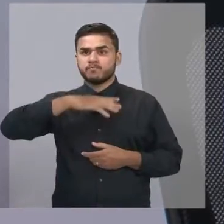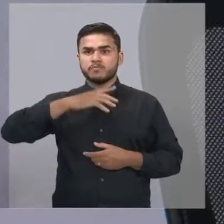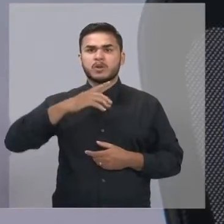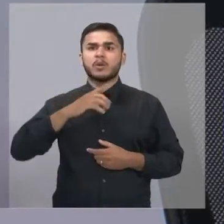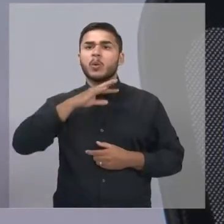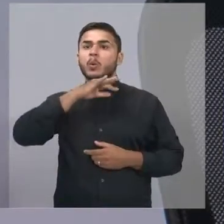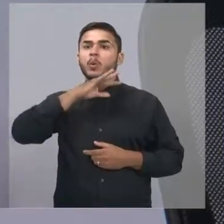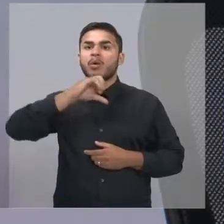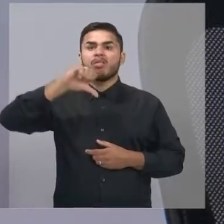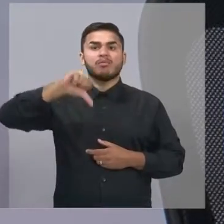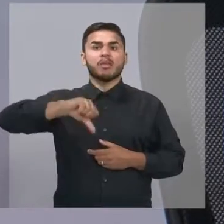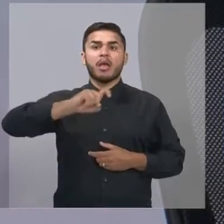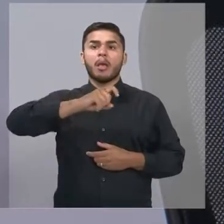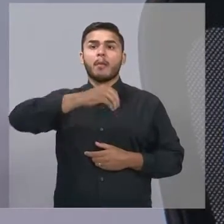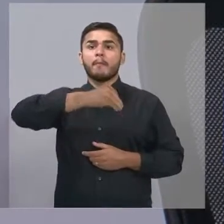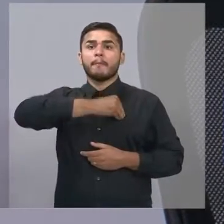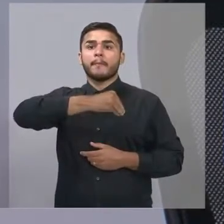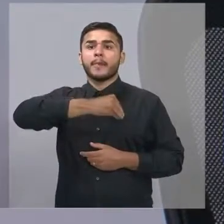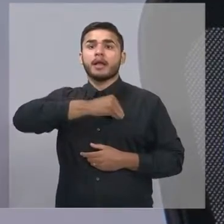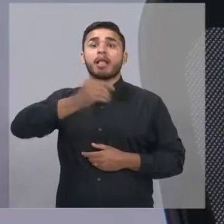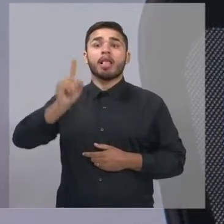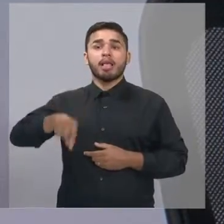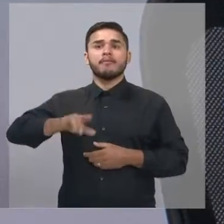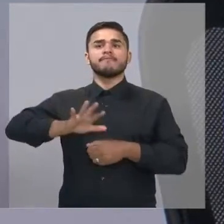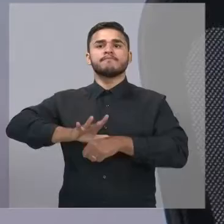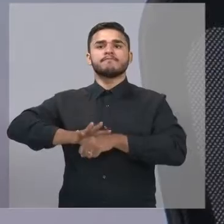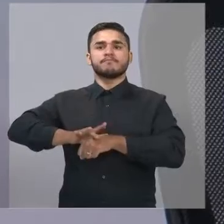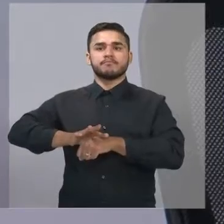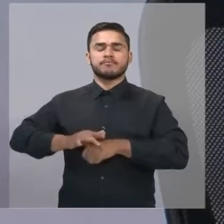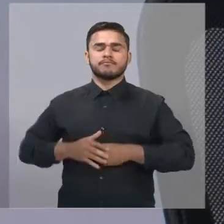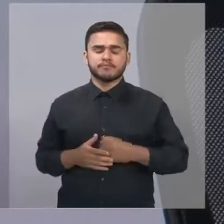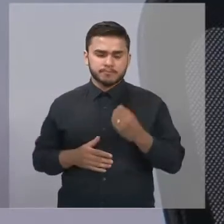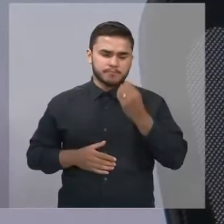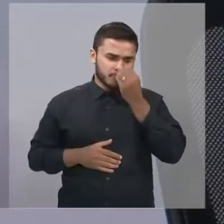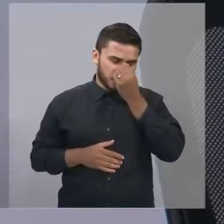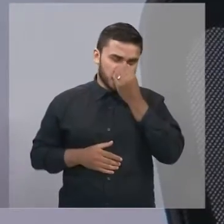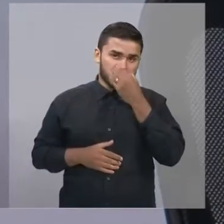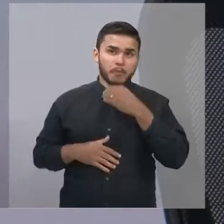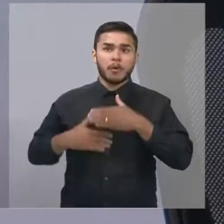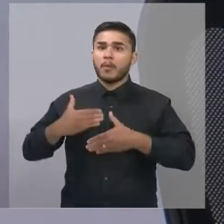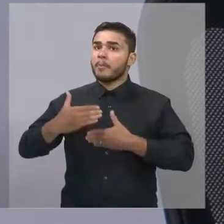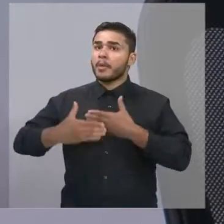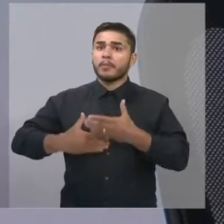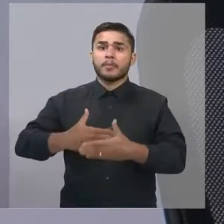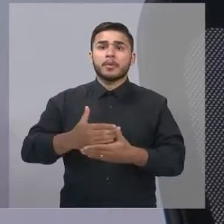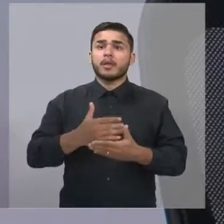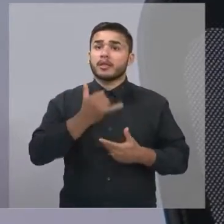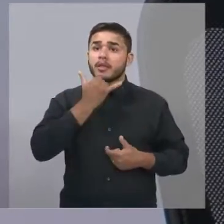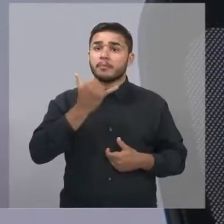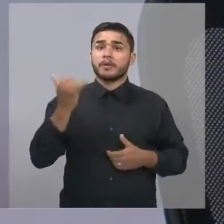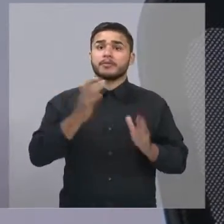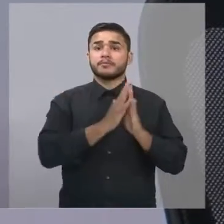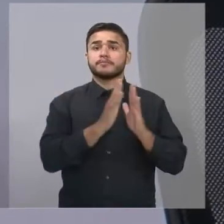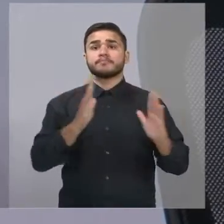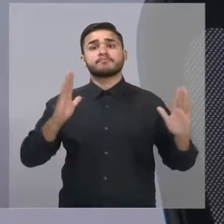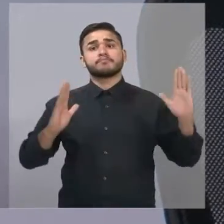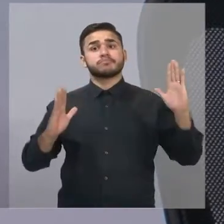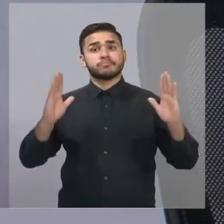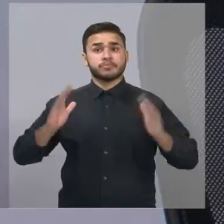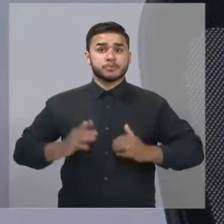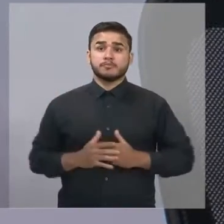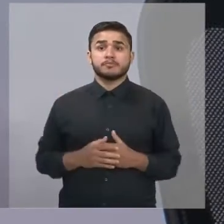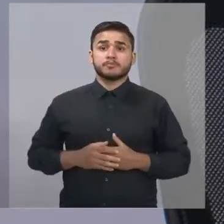grande mal, como um grande pecado, como inclusive uma doença. E depois se retoma e vai dependendo da circunstância e do tempo. A moral do tempo é que